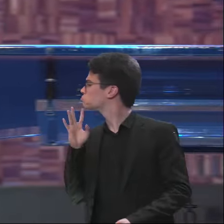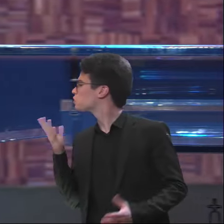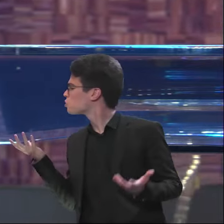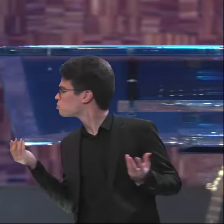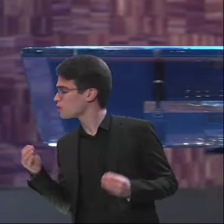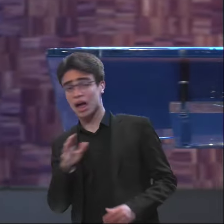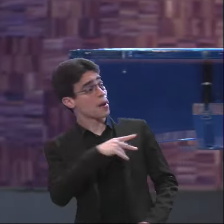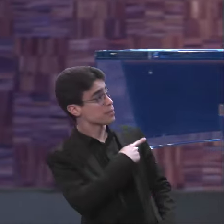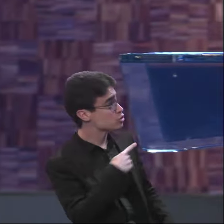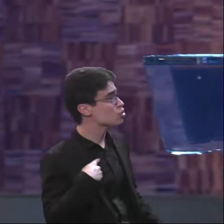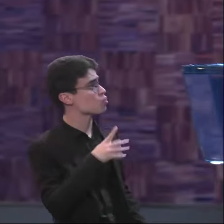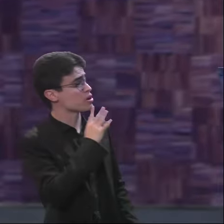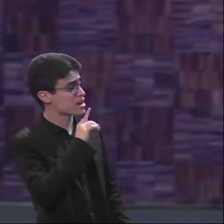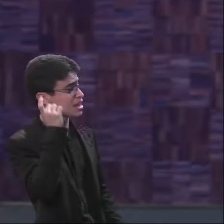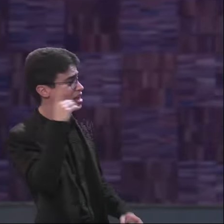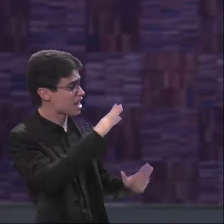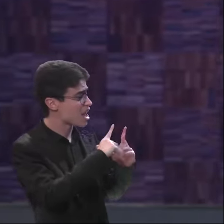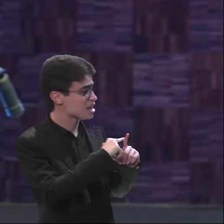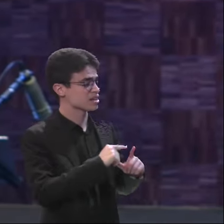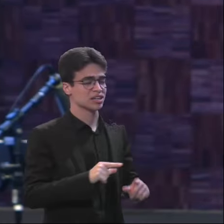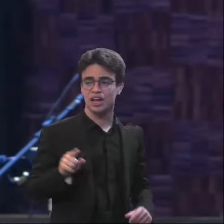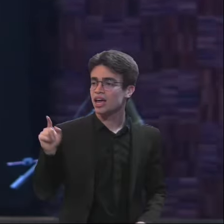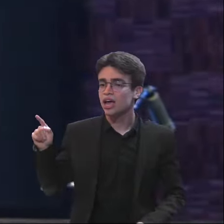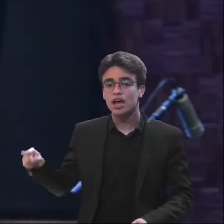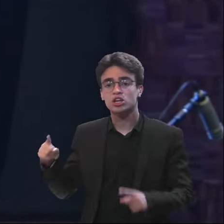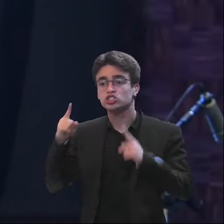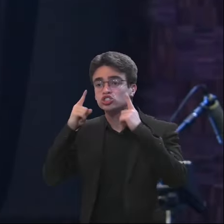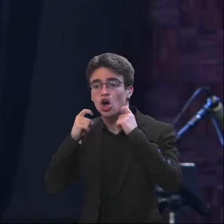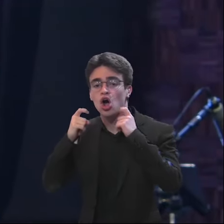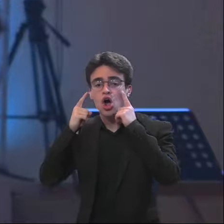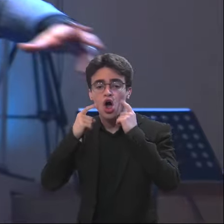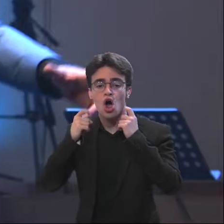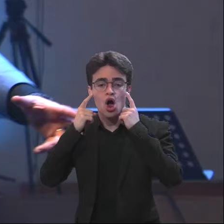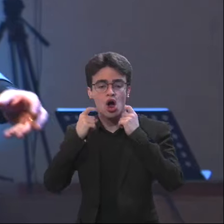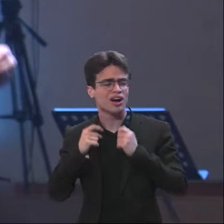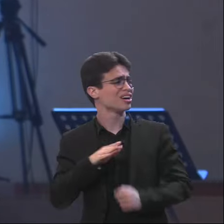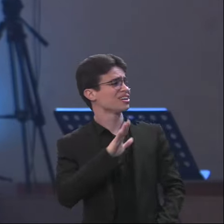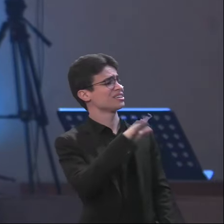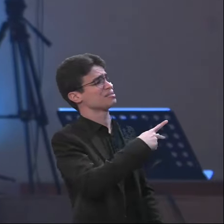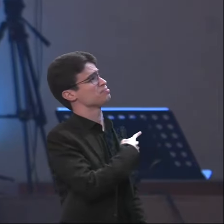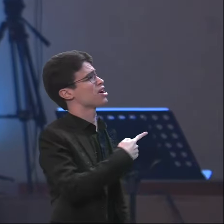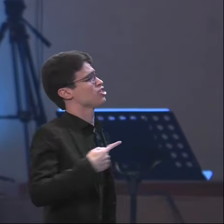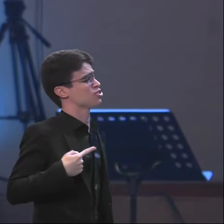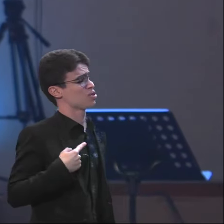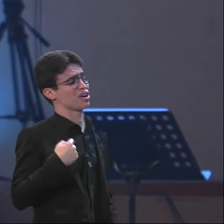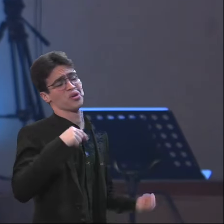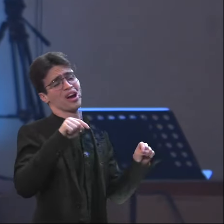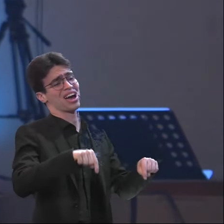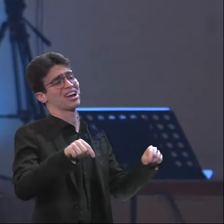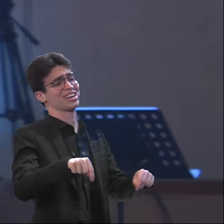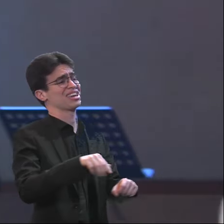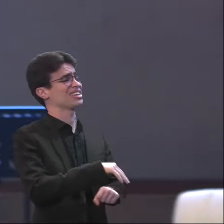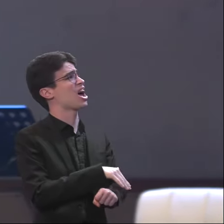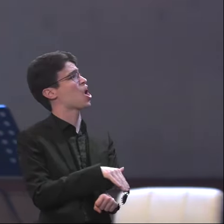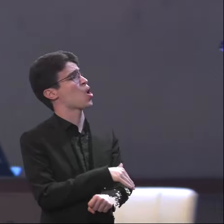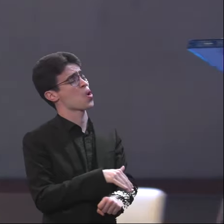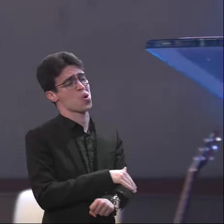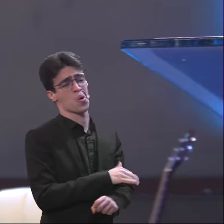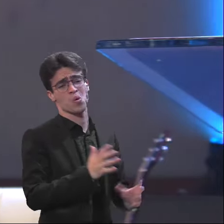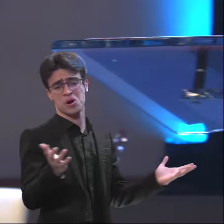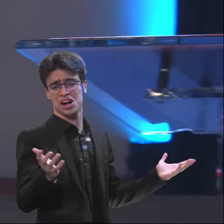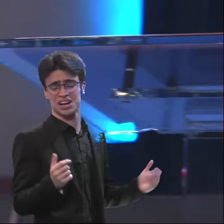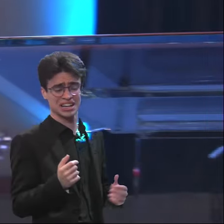igreja, pastor. E ele começou a chorar. Ele disse: pastor, eu estava aqui na rua. Eu